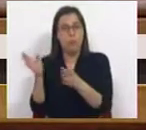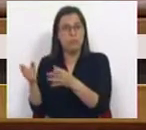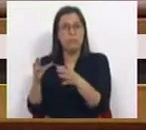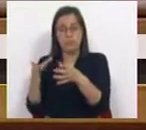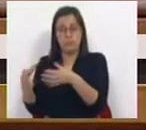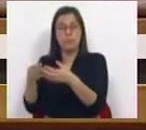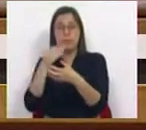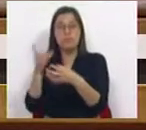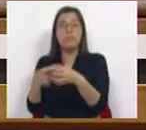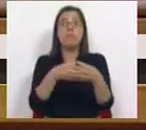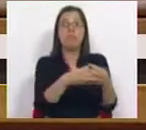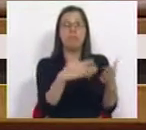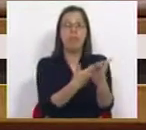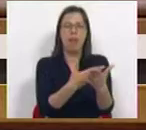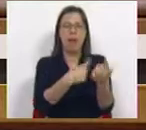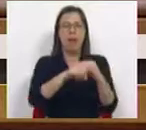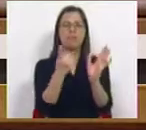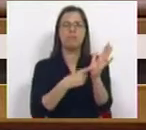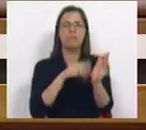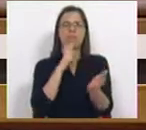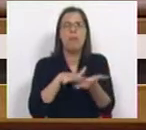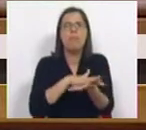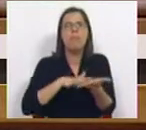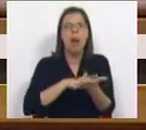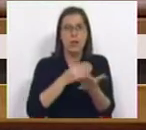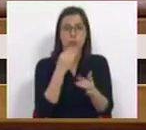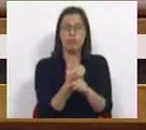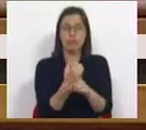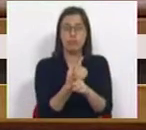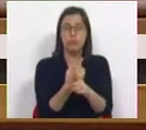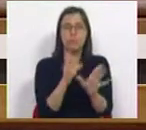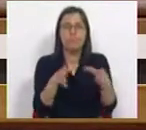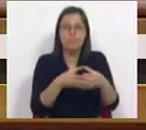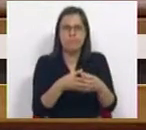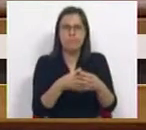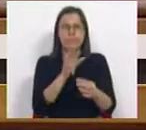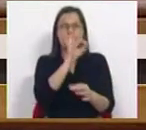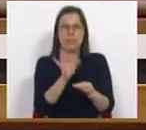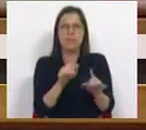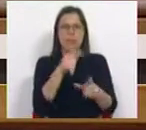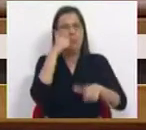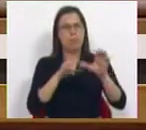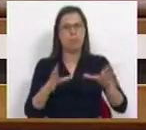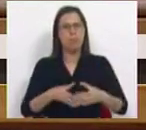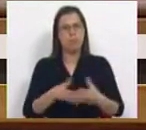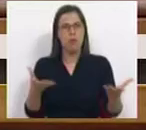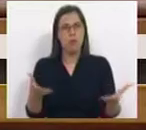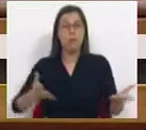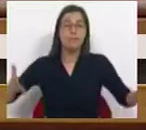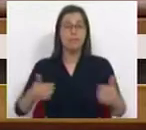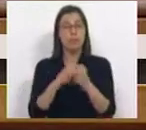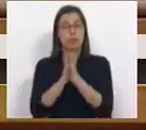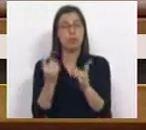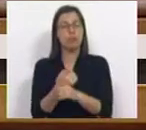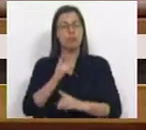canalizados com vista a contribuir para satisfazer as necessidades básicas alimentares de uma parte significativa da população. Por